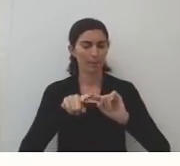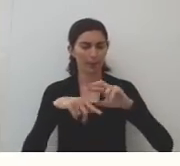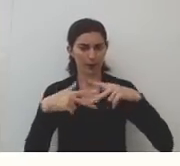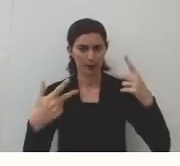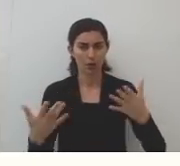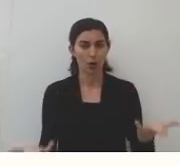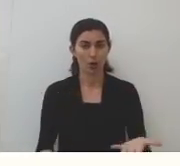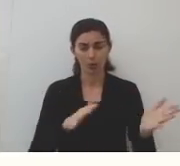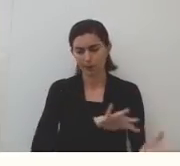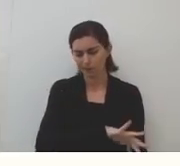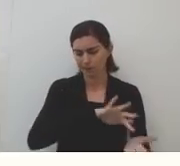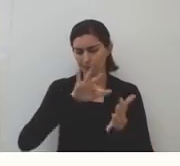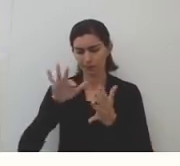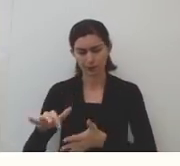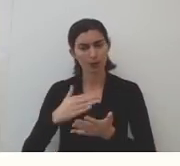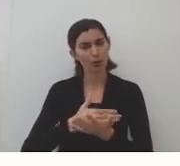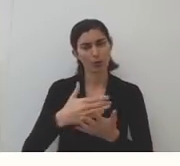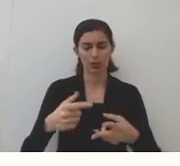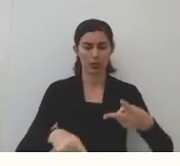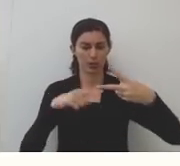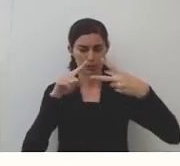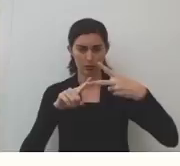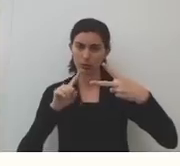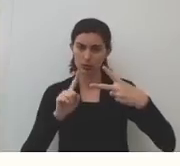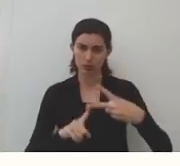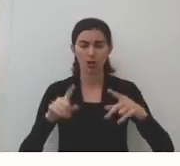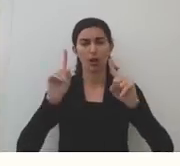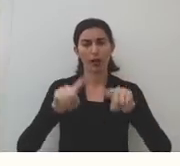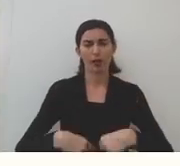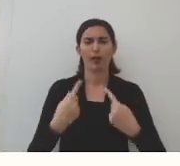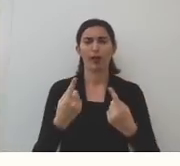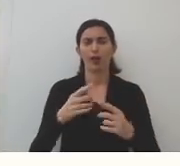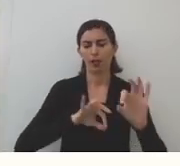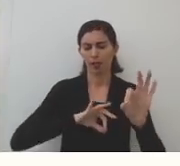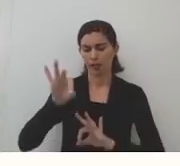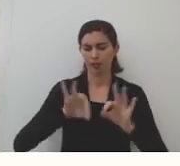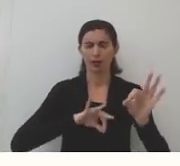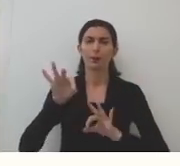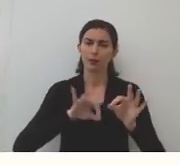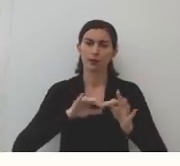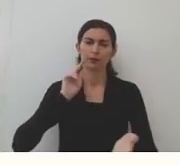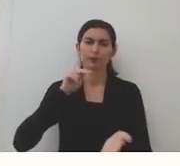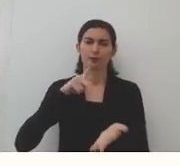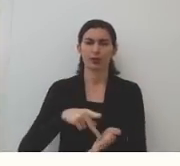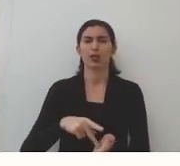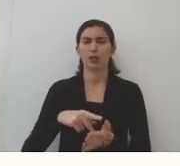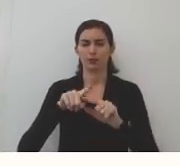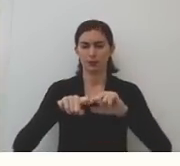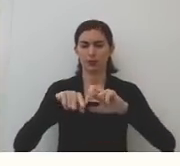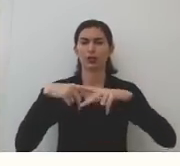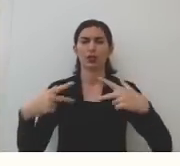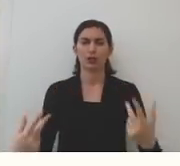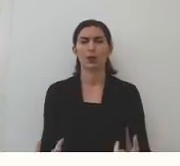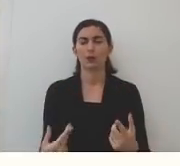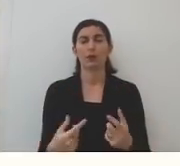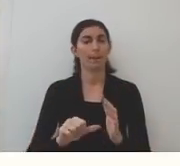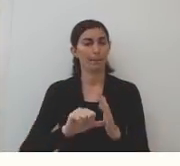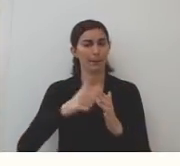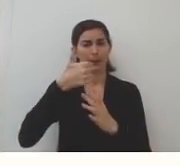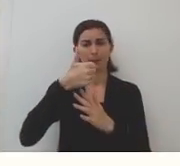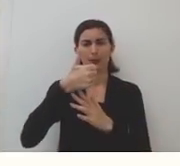materiais e agora a gente vai entrar na segunda etapa, que é a tão temida elaboração em si desse material. E a